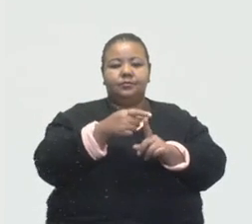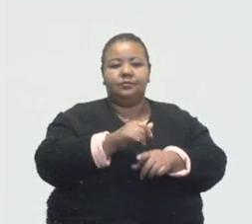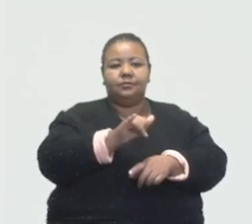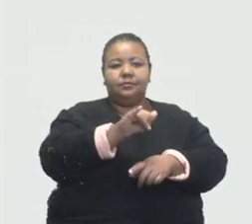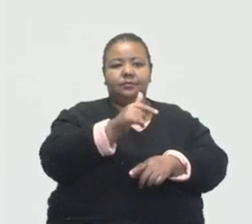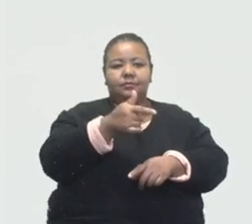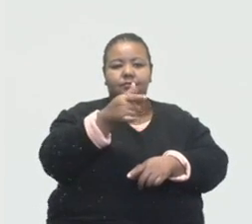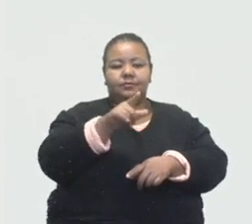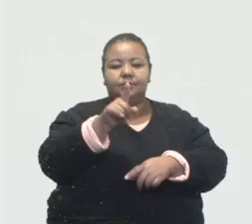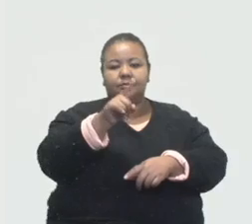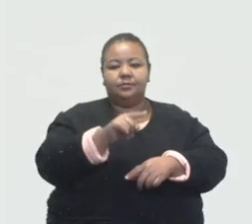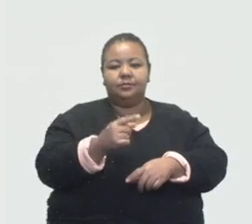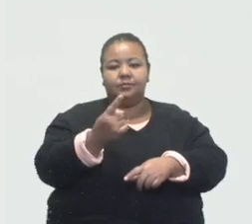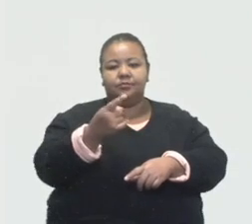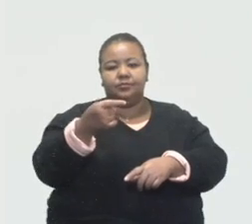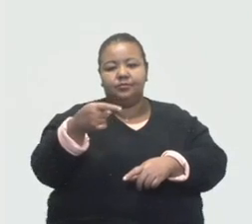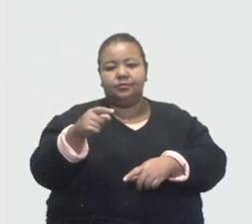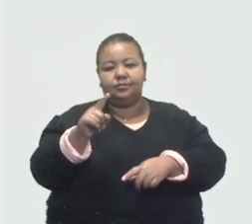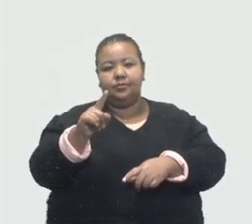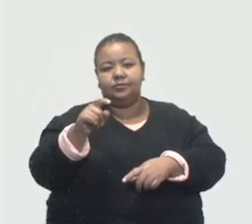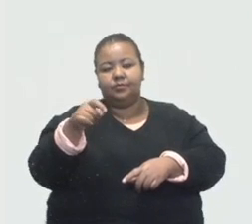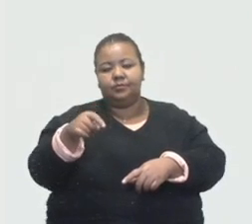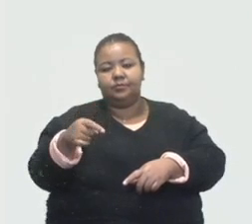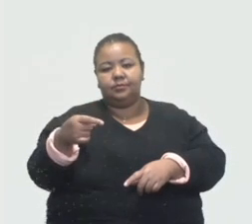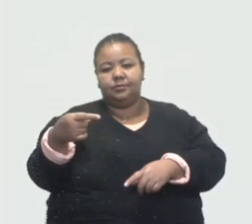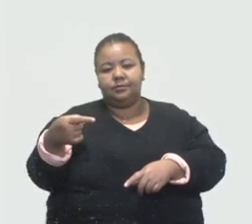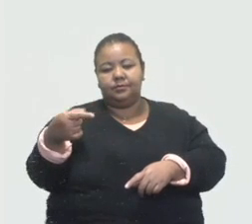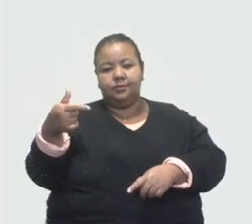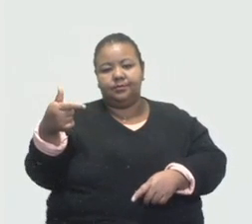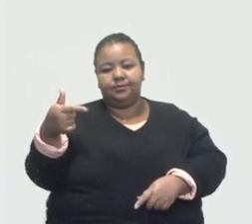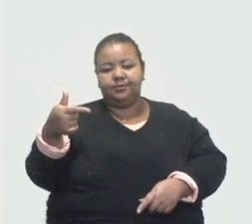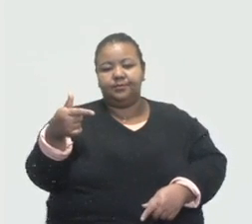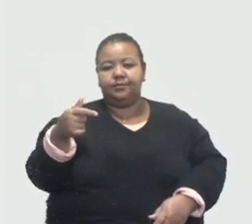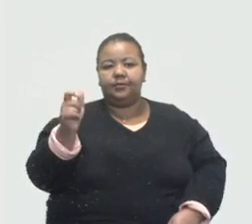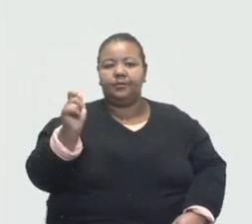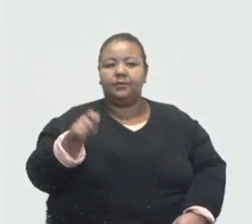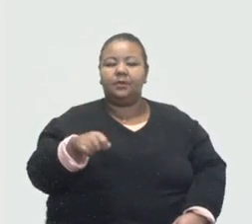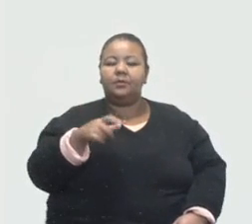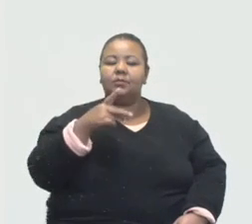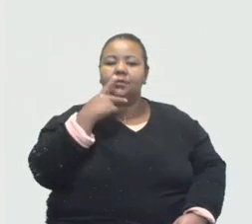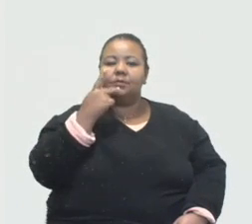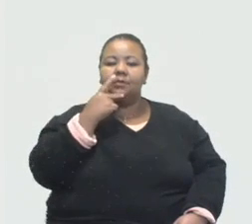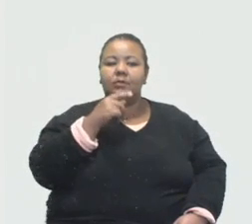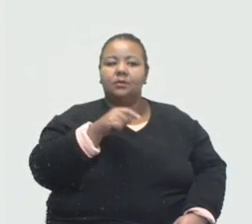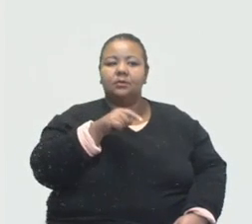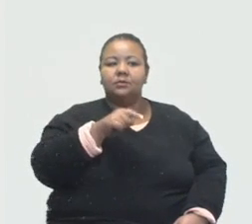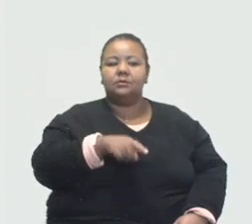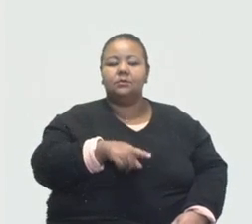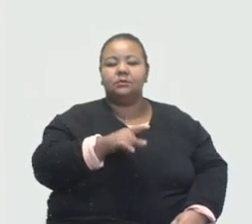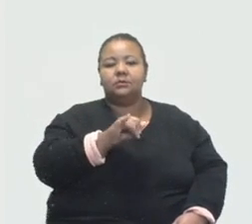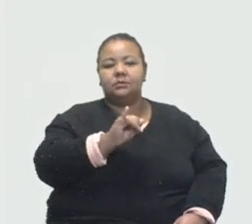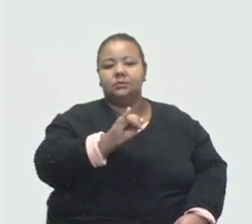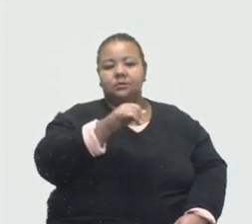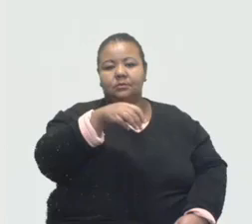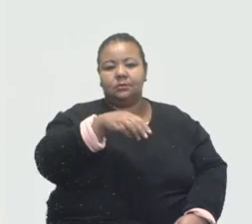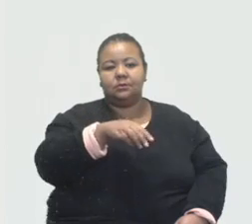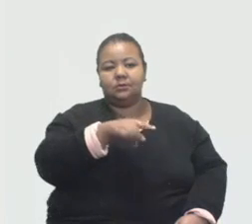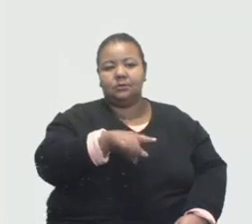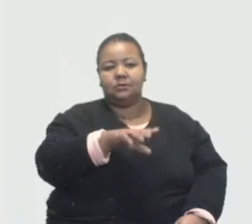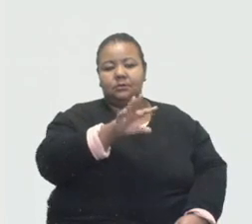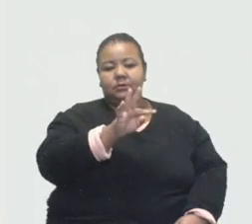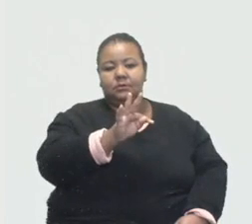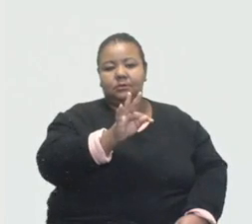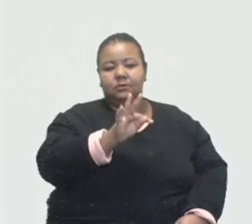1, menos 1 e menos 2. Então, nós podemos afirmar que a imagem da nossa